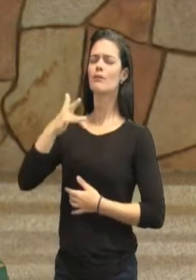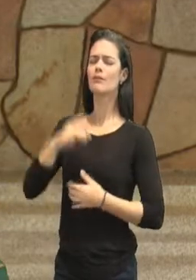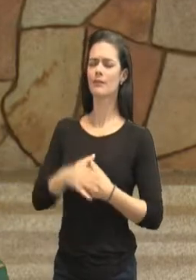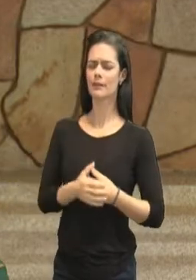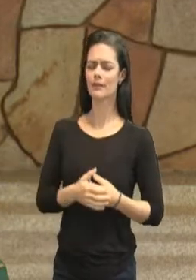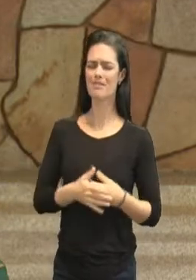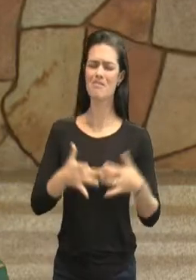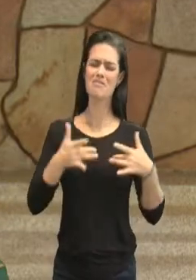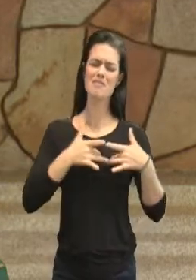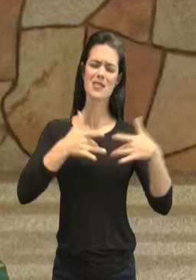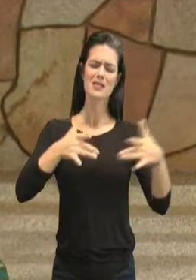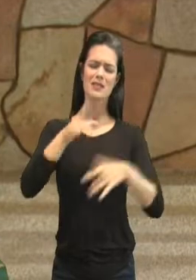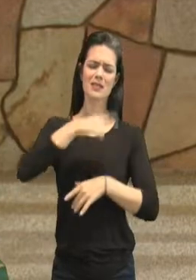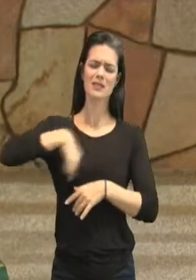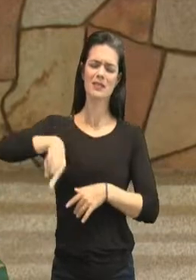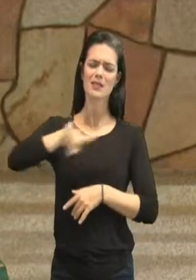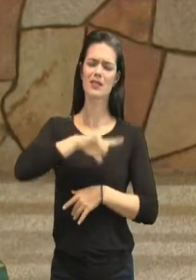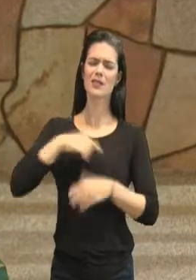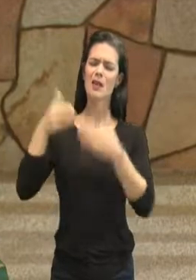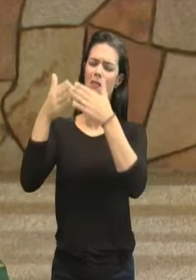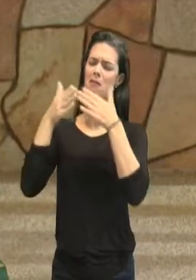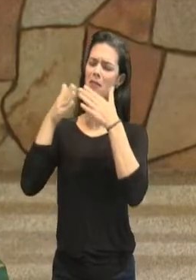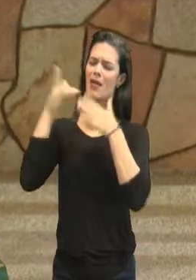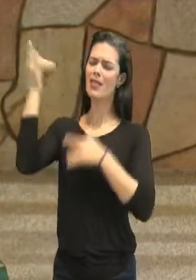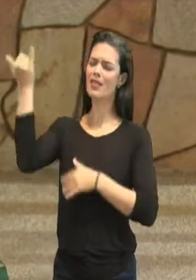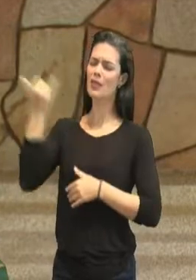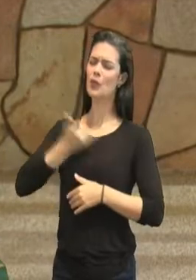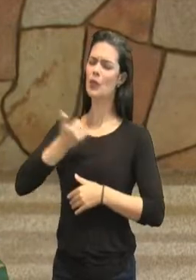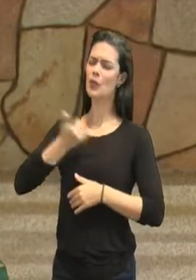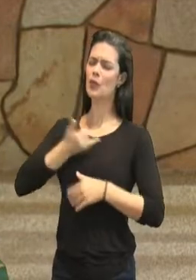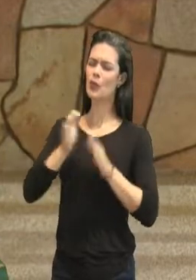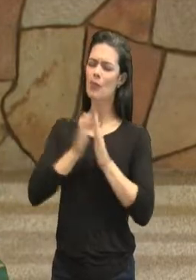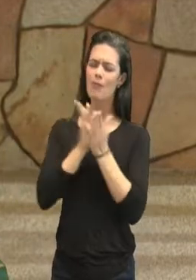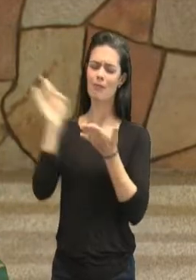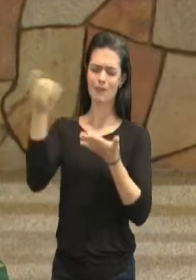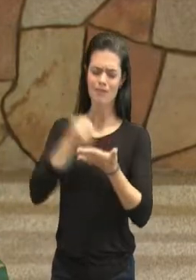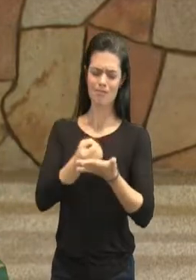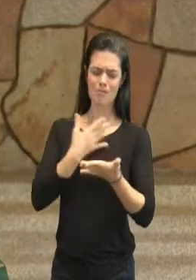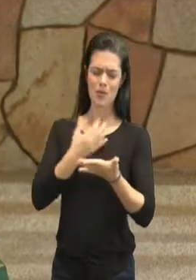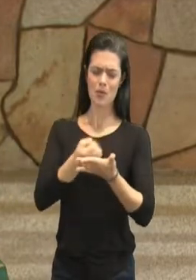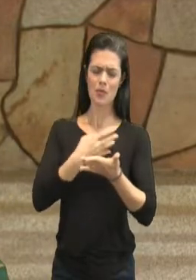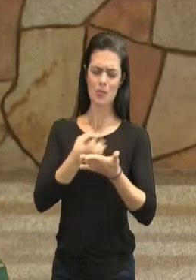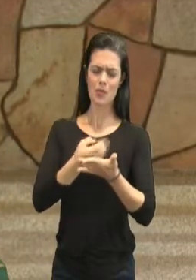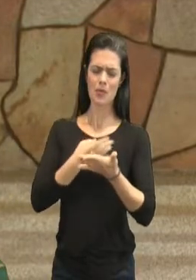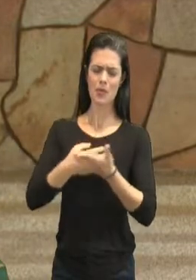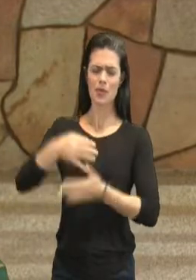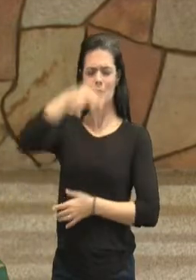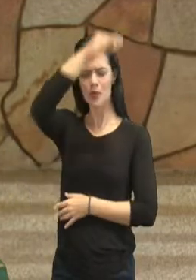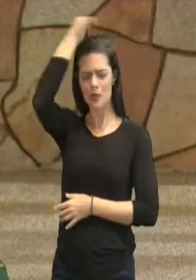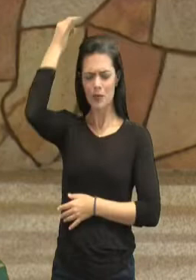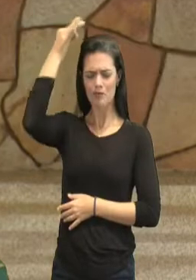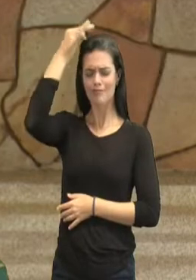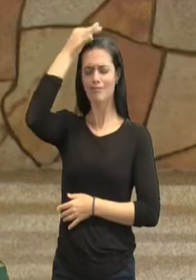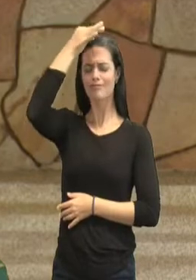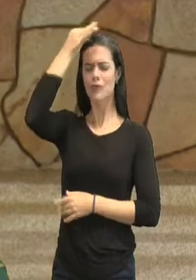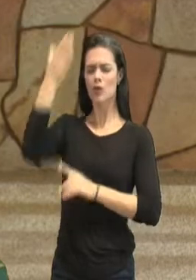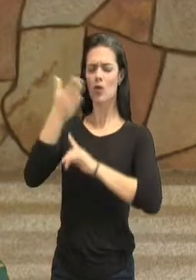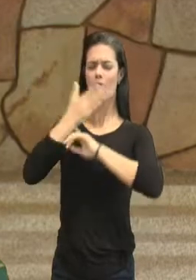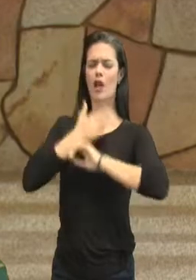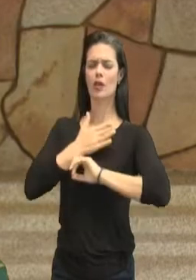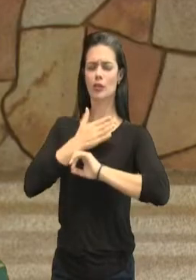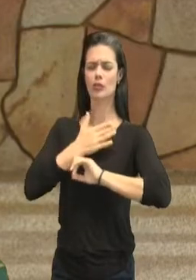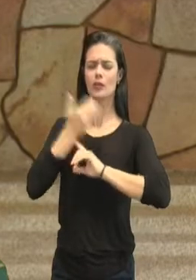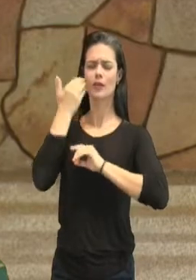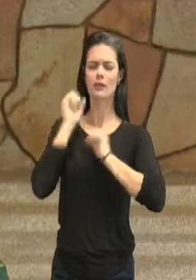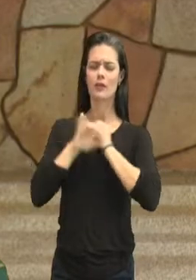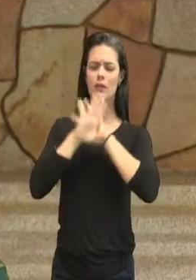misericórdia das nossas vidas e fala conosco por meio da tua palavra. Que o teu Espírito Santo venha nos direcionar nesse estudo hoje